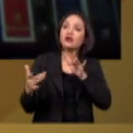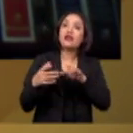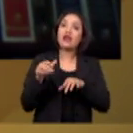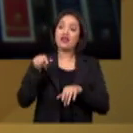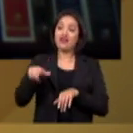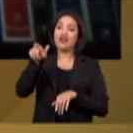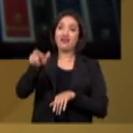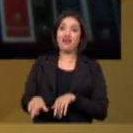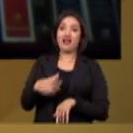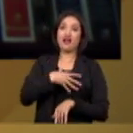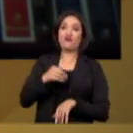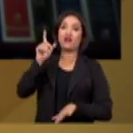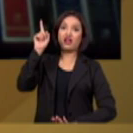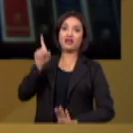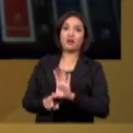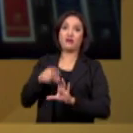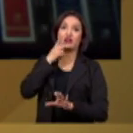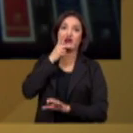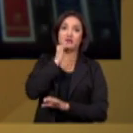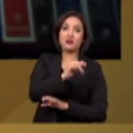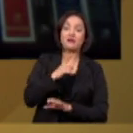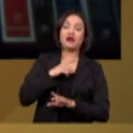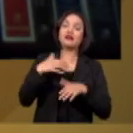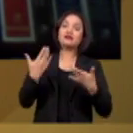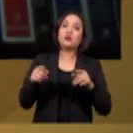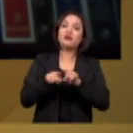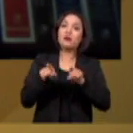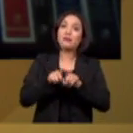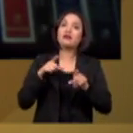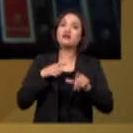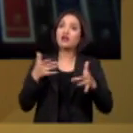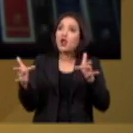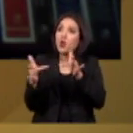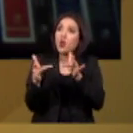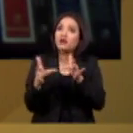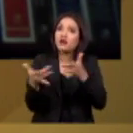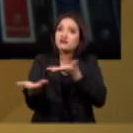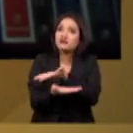respondido uma convivência afetiva